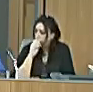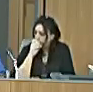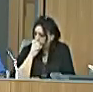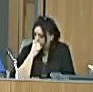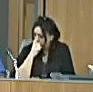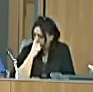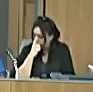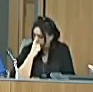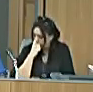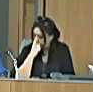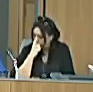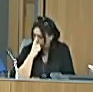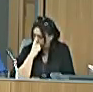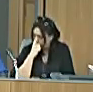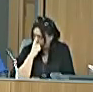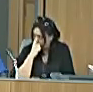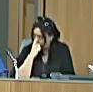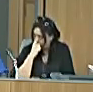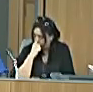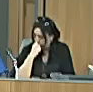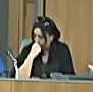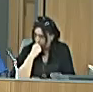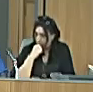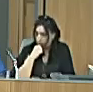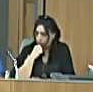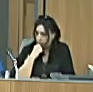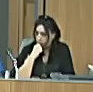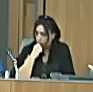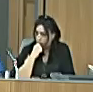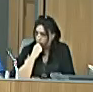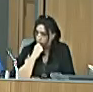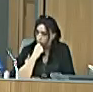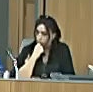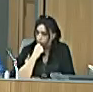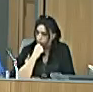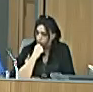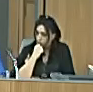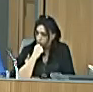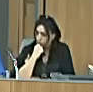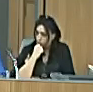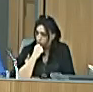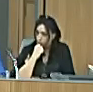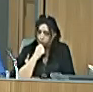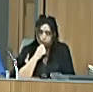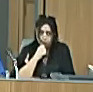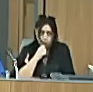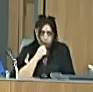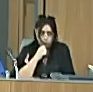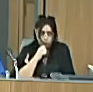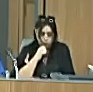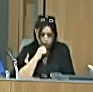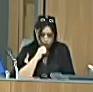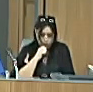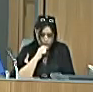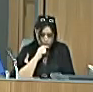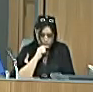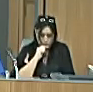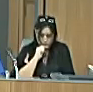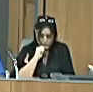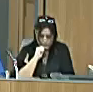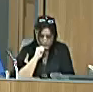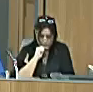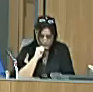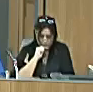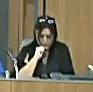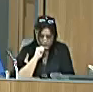então lembre-se disso então contribuições serão relevantes à medida que eu falei olha a minha experiência x